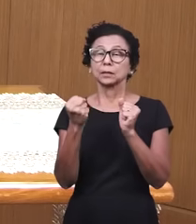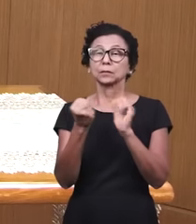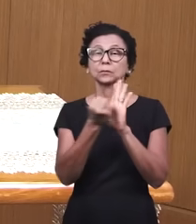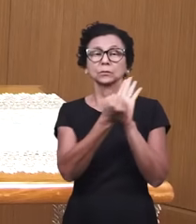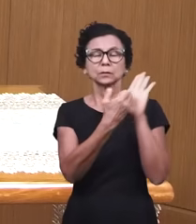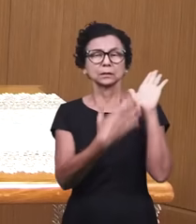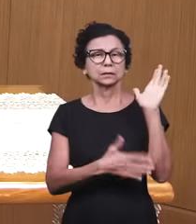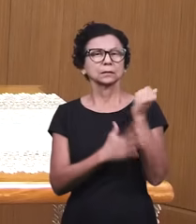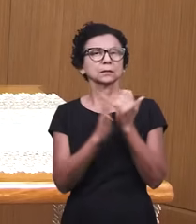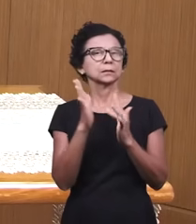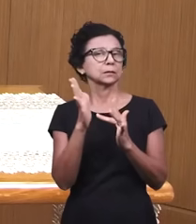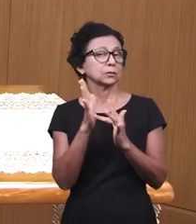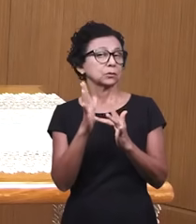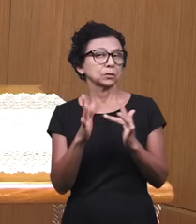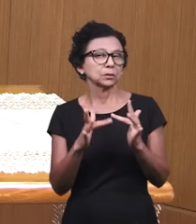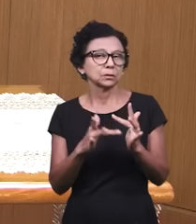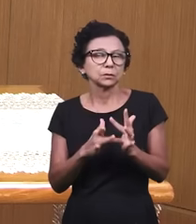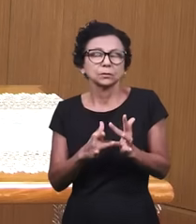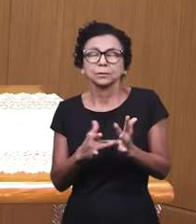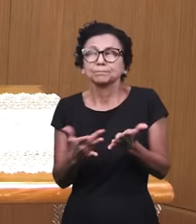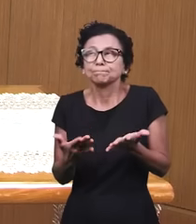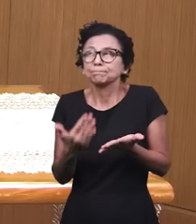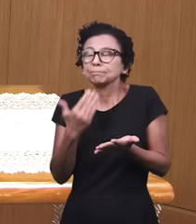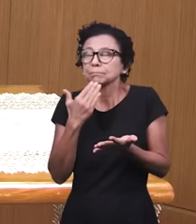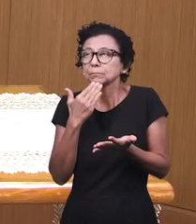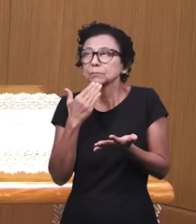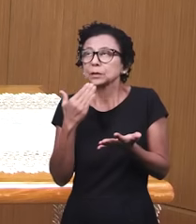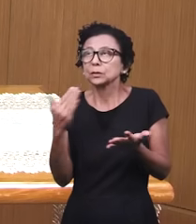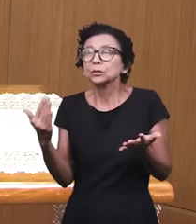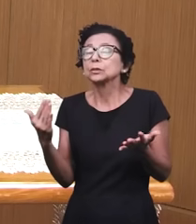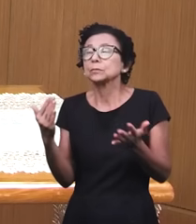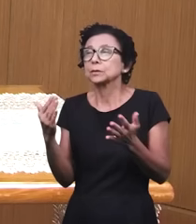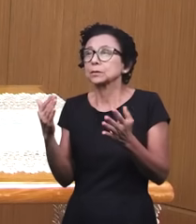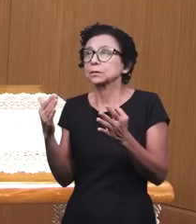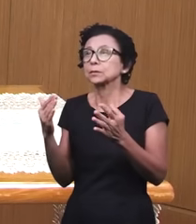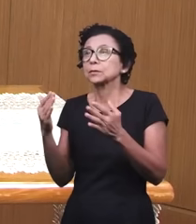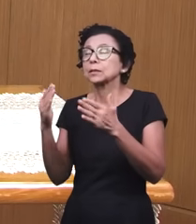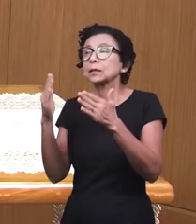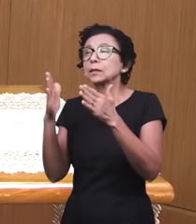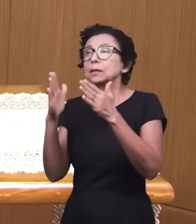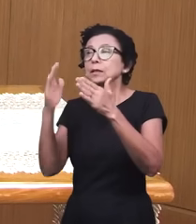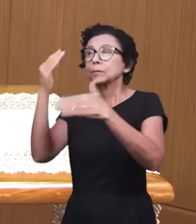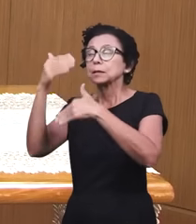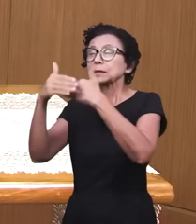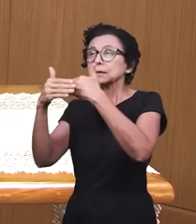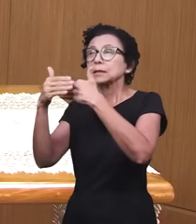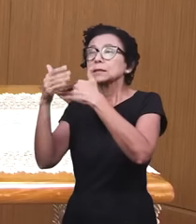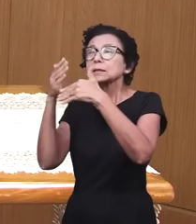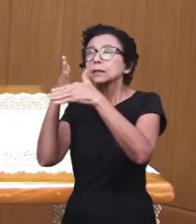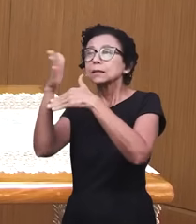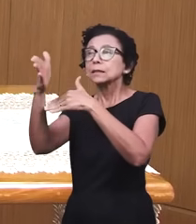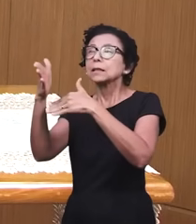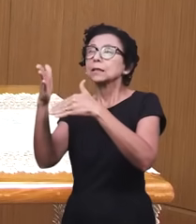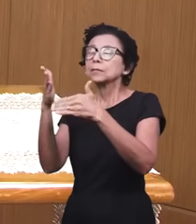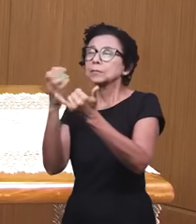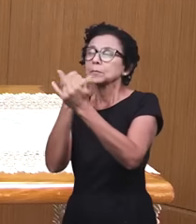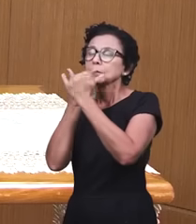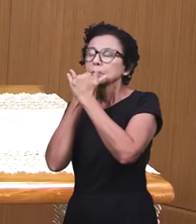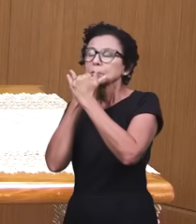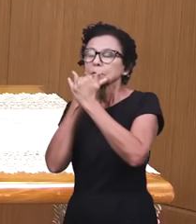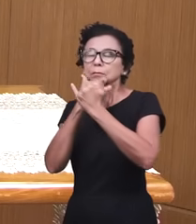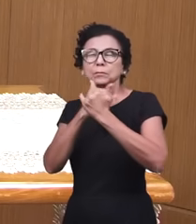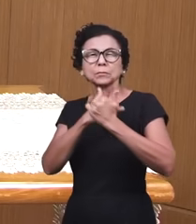sangue do Senhor Jesus. E nós pedimos, Senhor, nos dá acesso à Tua presença. Ó Deus, perdoa os nossos